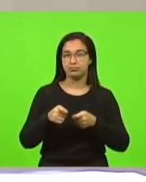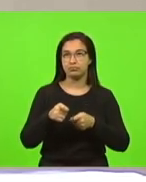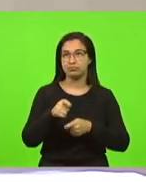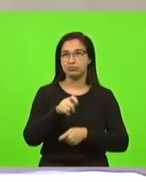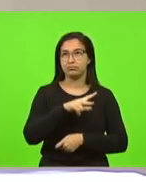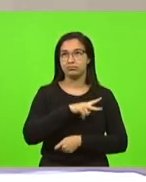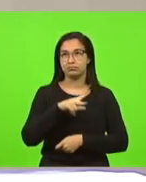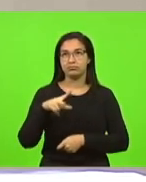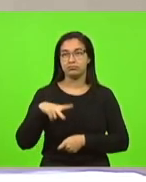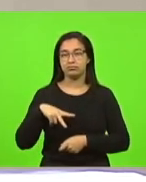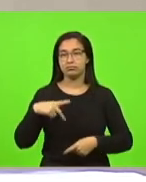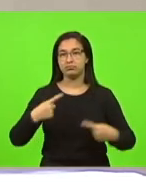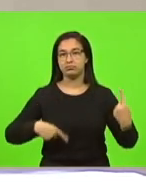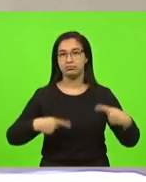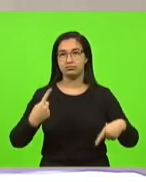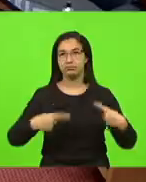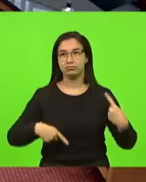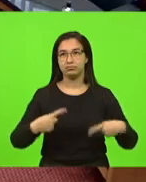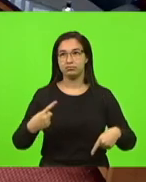Em discussão.